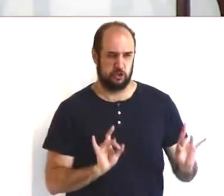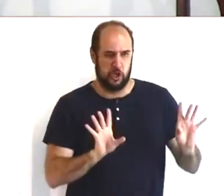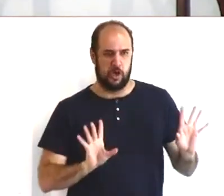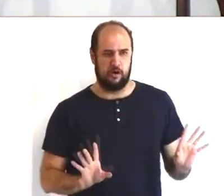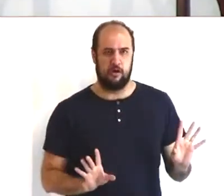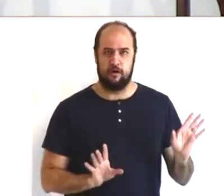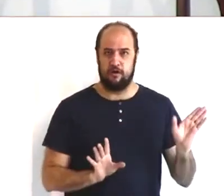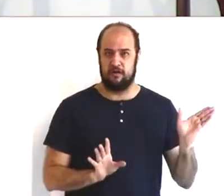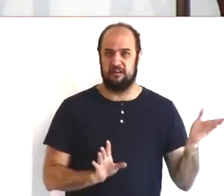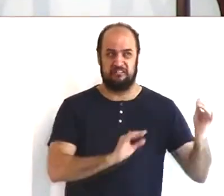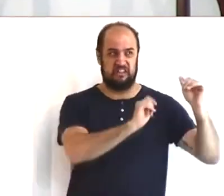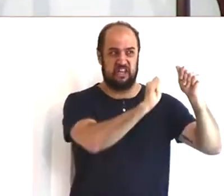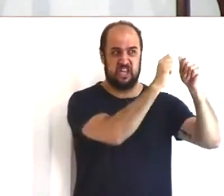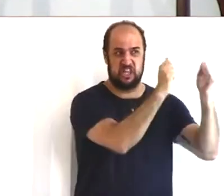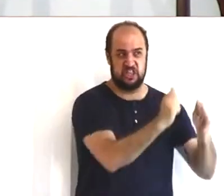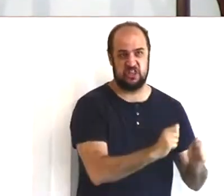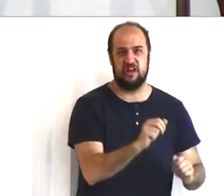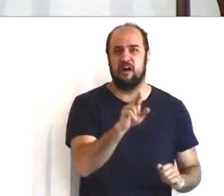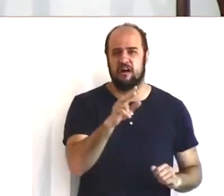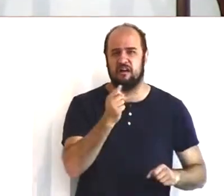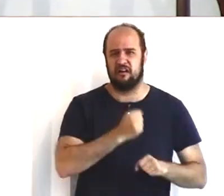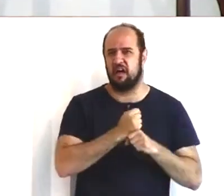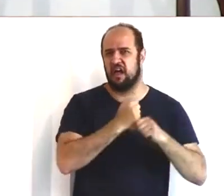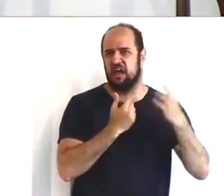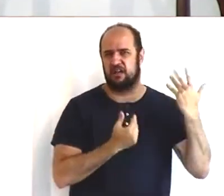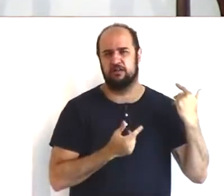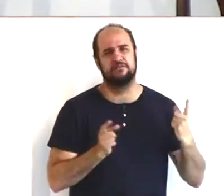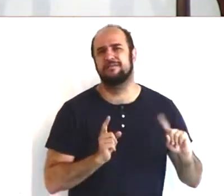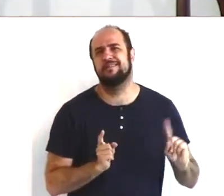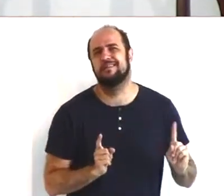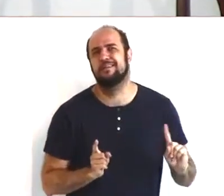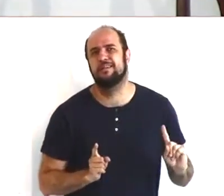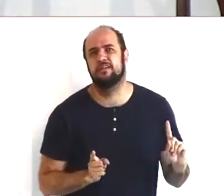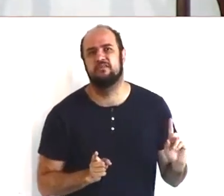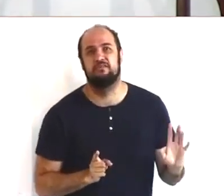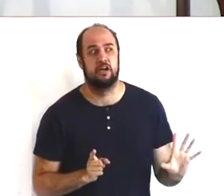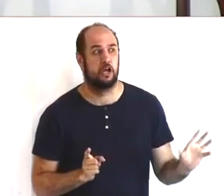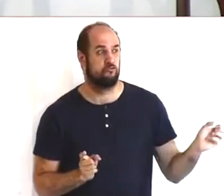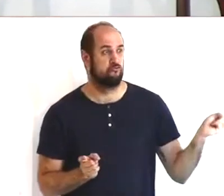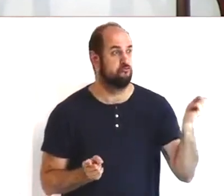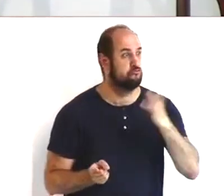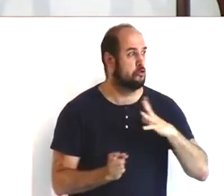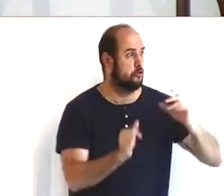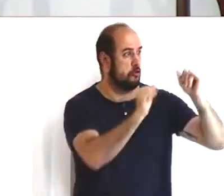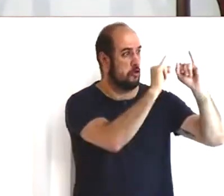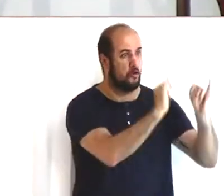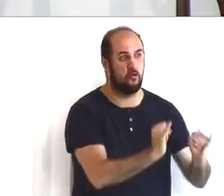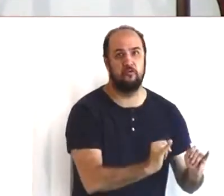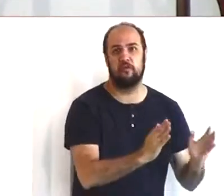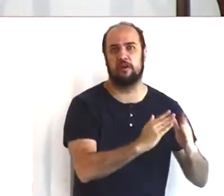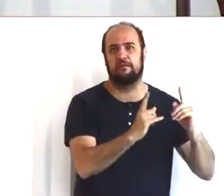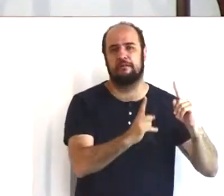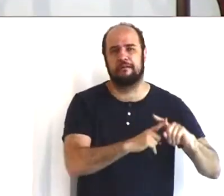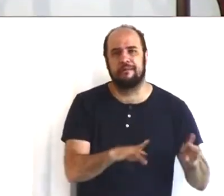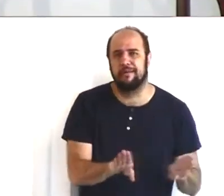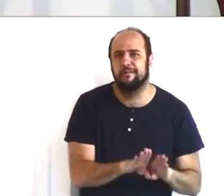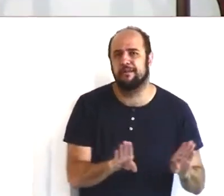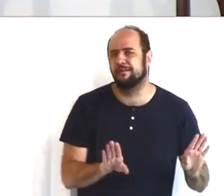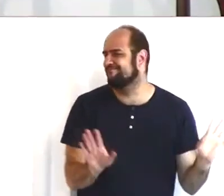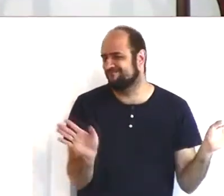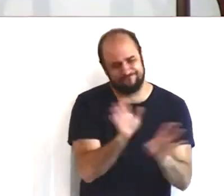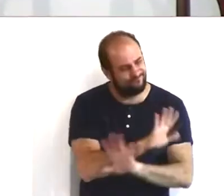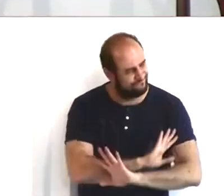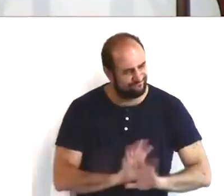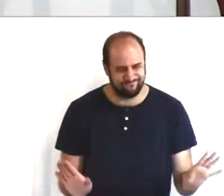os idólatras fazem séculos após séculos. Não é assim. Tomando novos ídolos, muitas vezes a própria igreja como um ídolo. Não